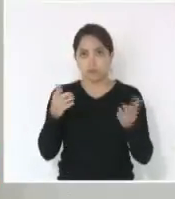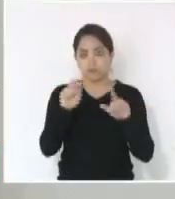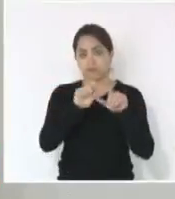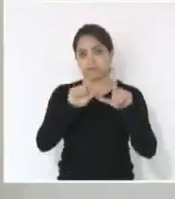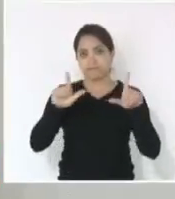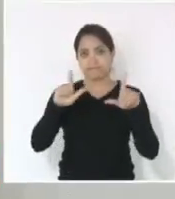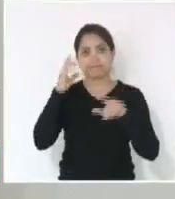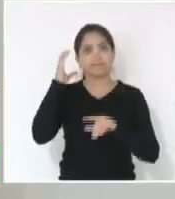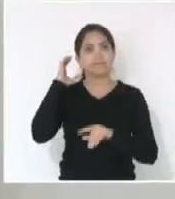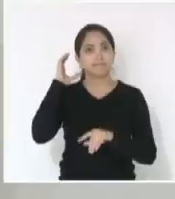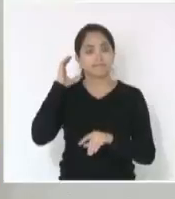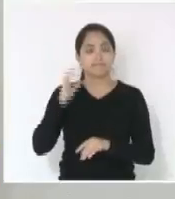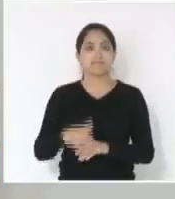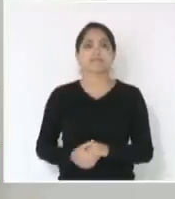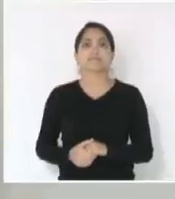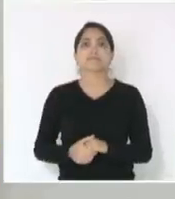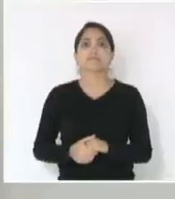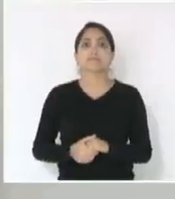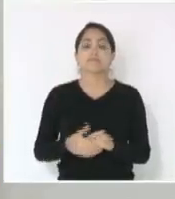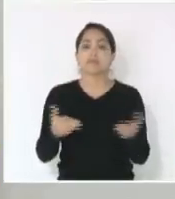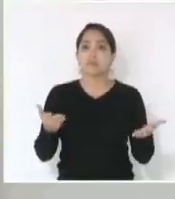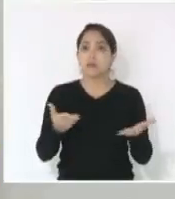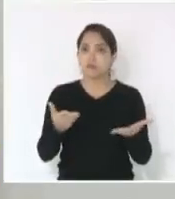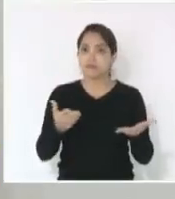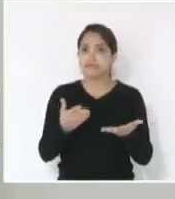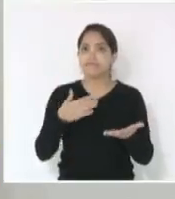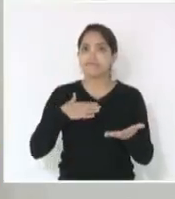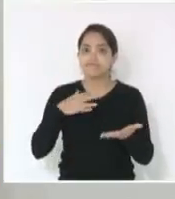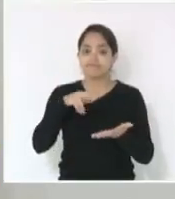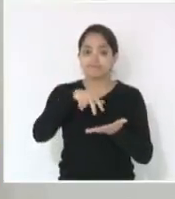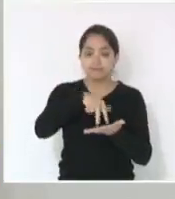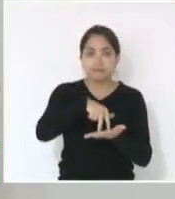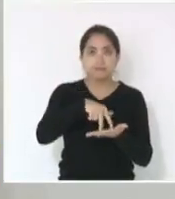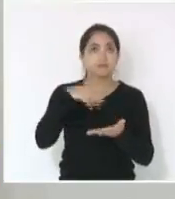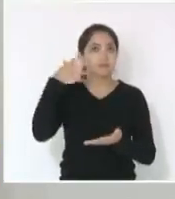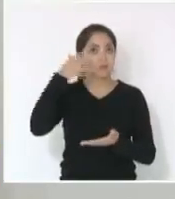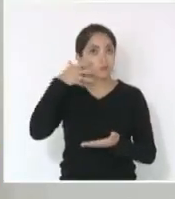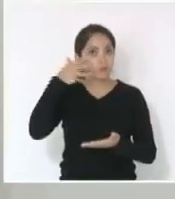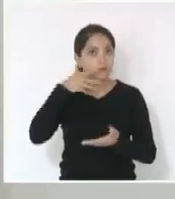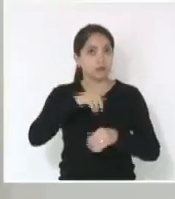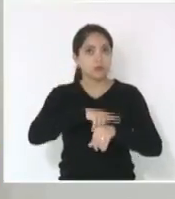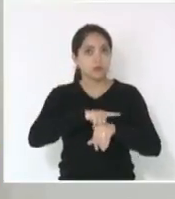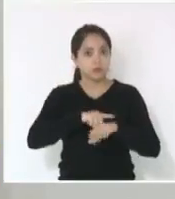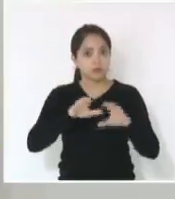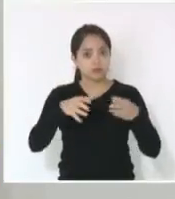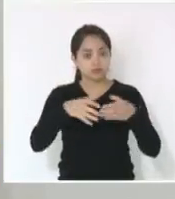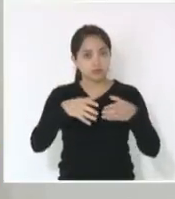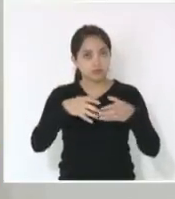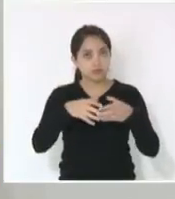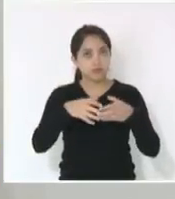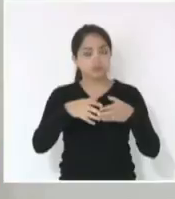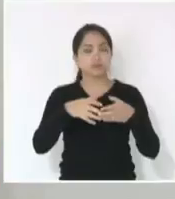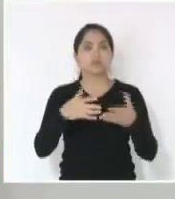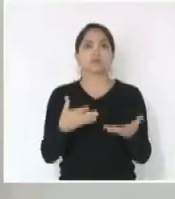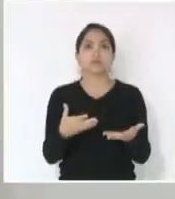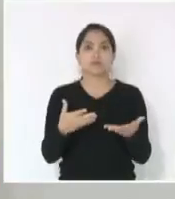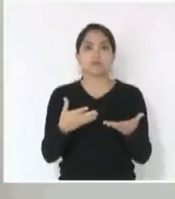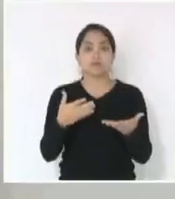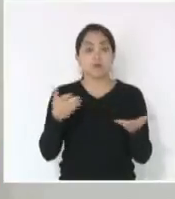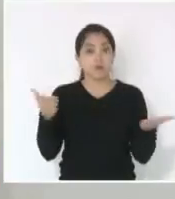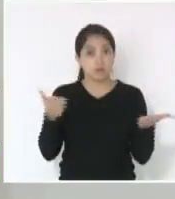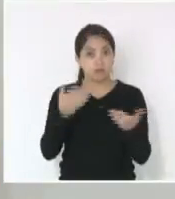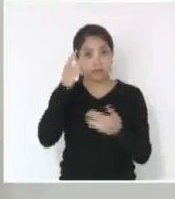Digital. Mas, senhor presidente, vem à tribuna, no horário do meu partido, que hoje nós teremos um dia muito